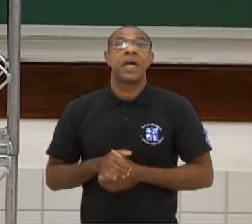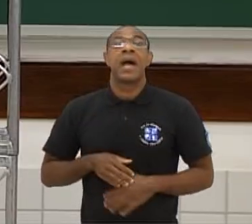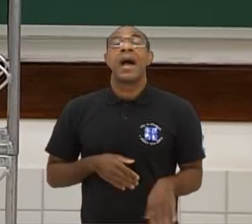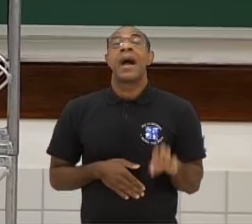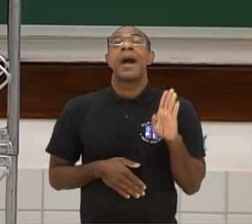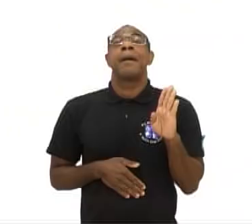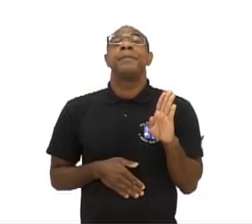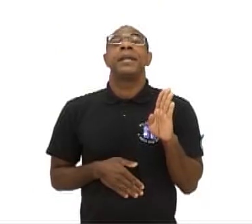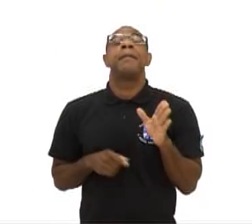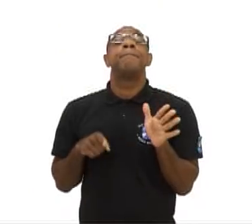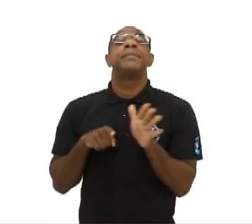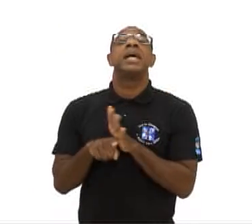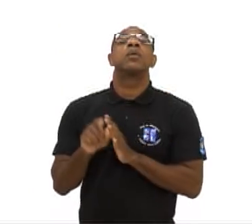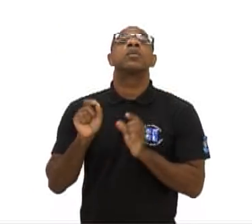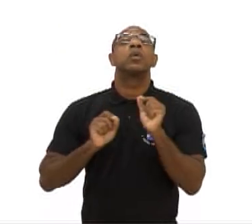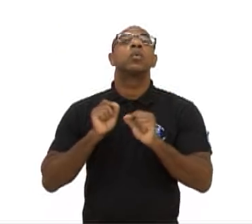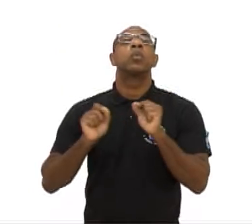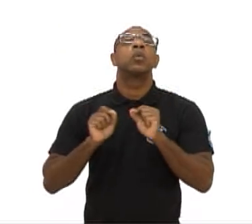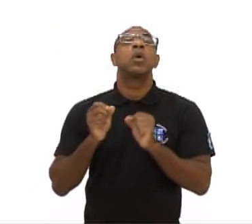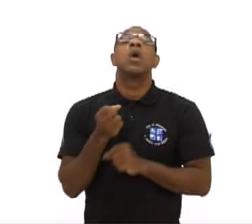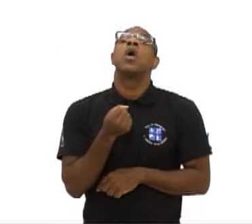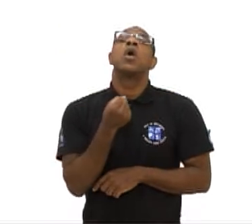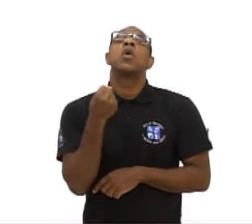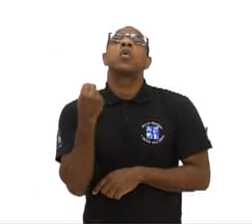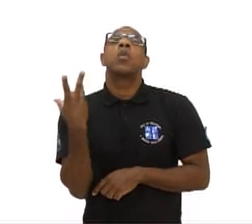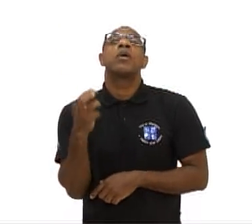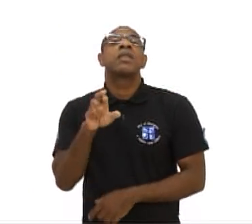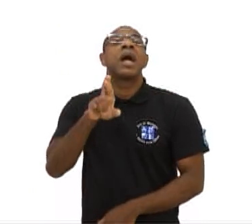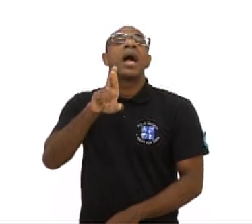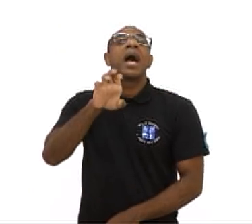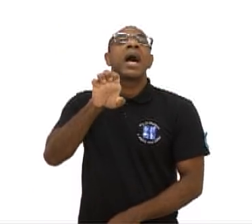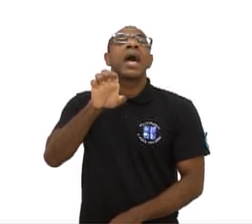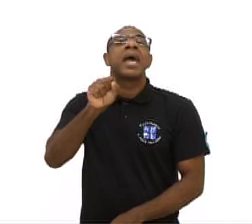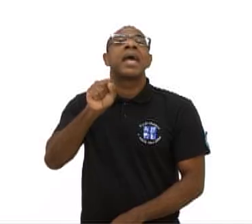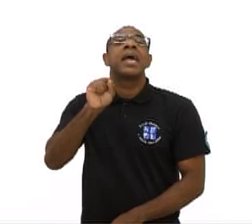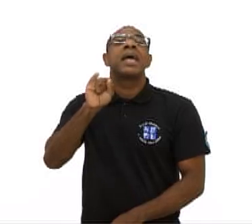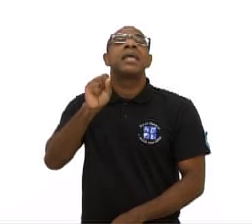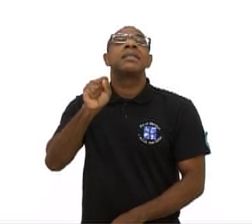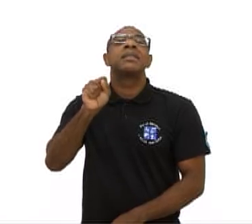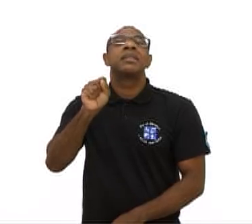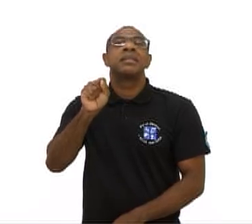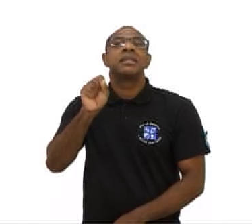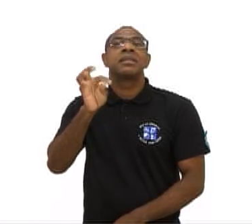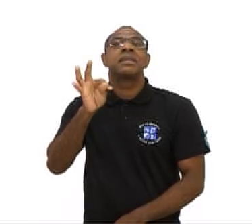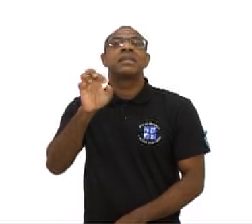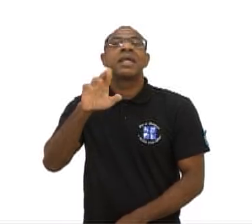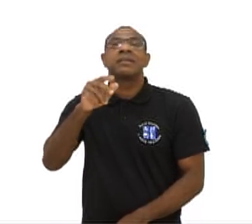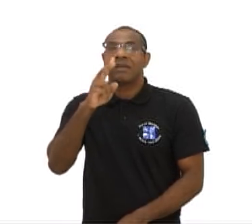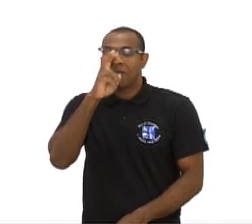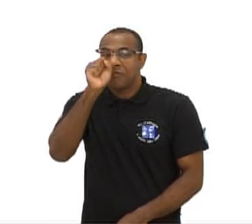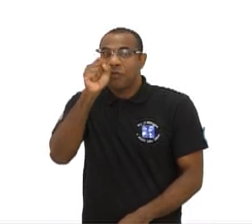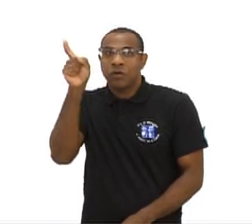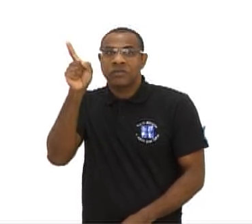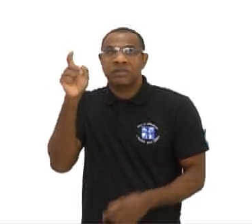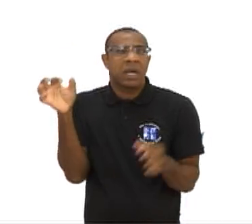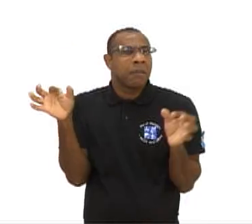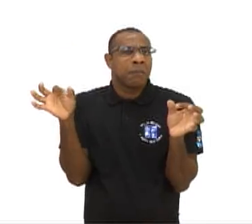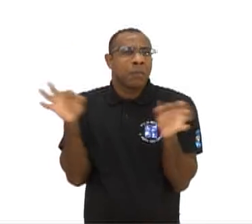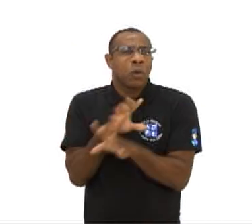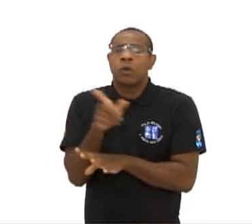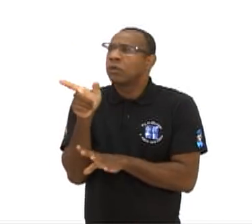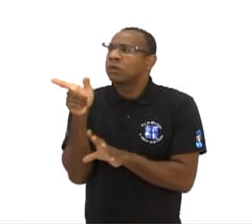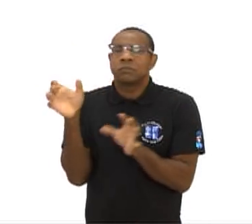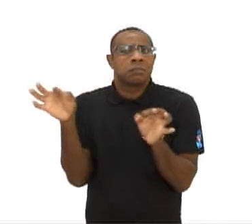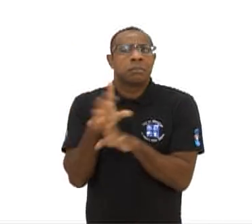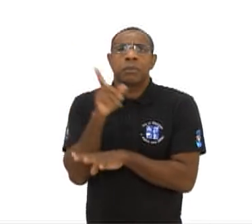B, ela perguntava quanto que era a resistência. E aqui já está prontinho, ó. Se você fez no seu caderno